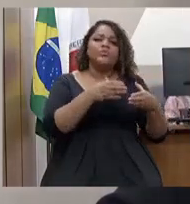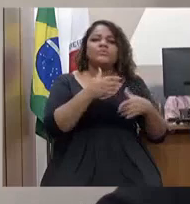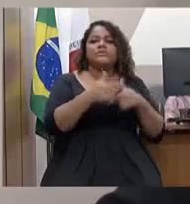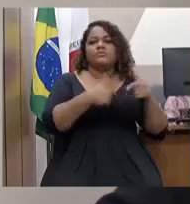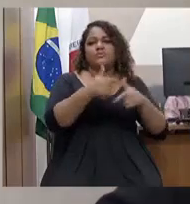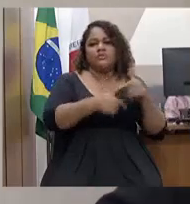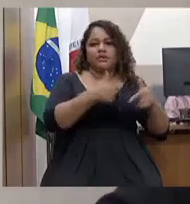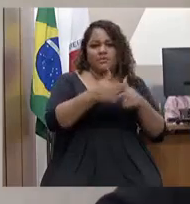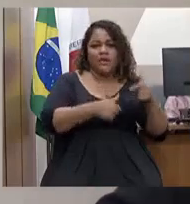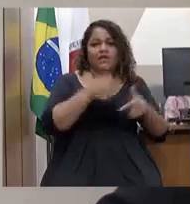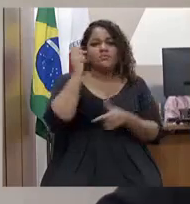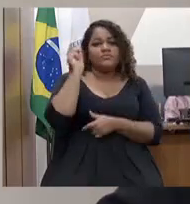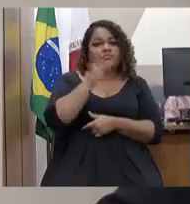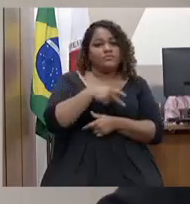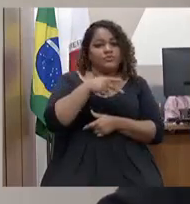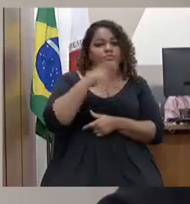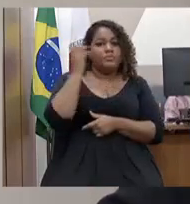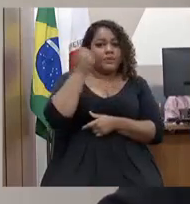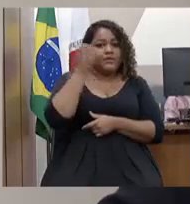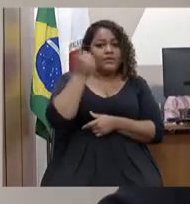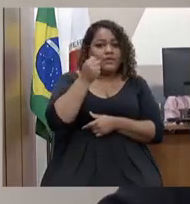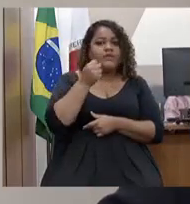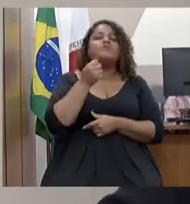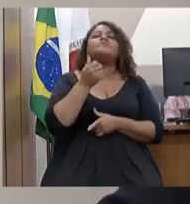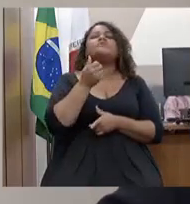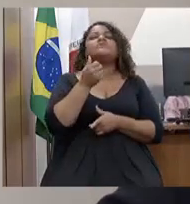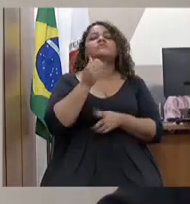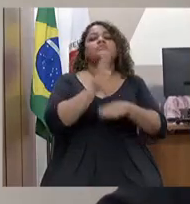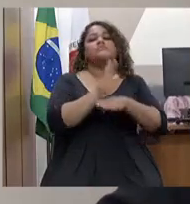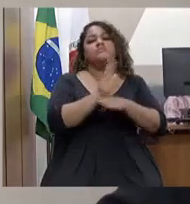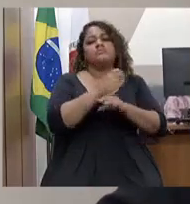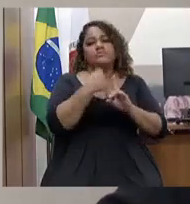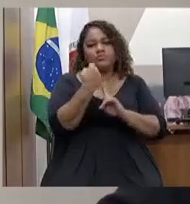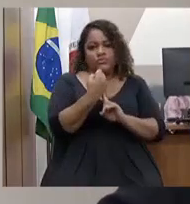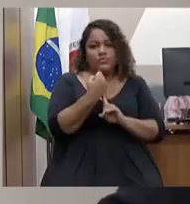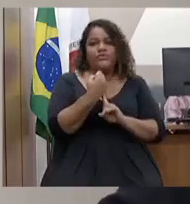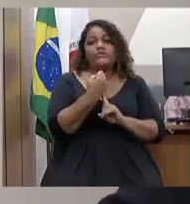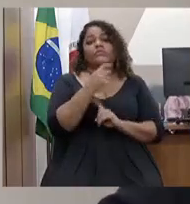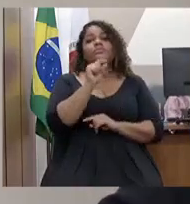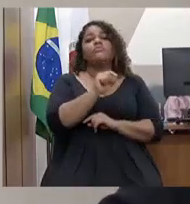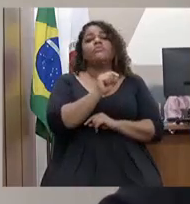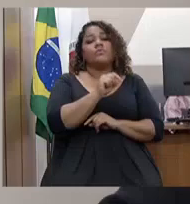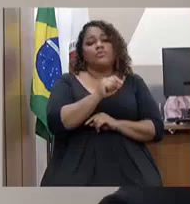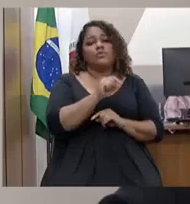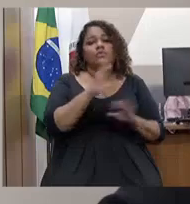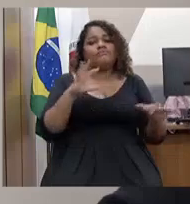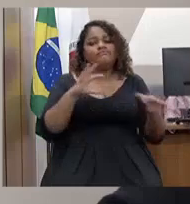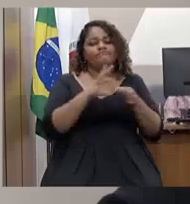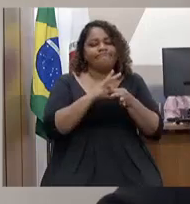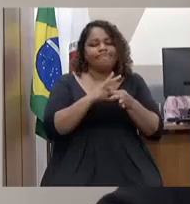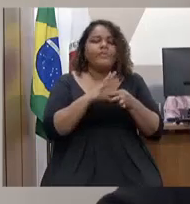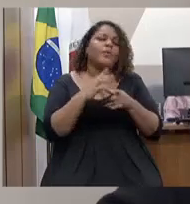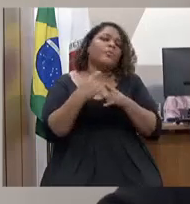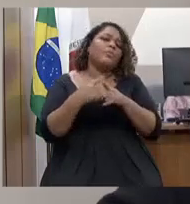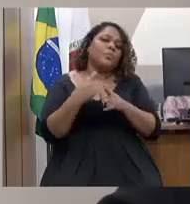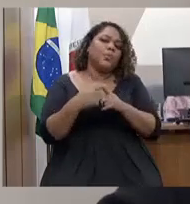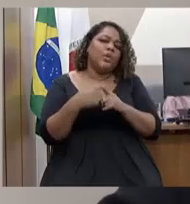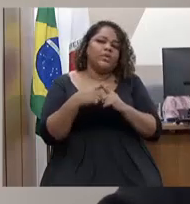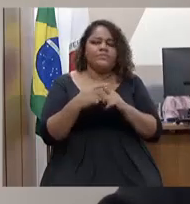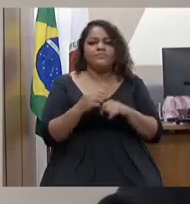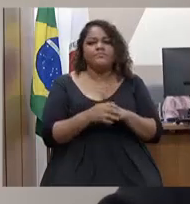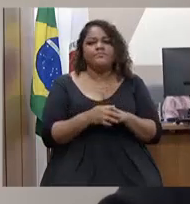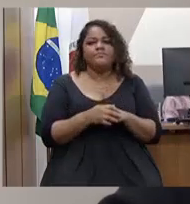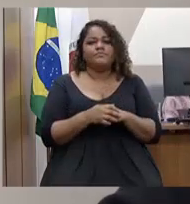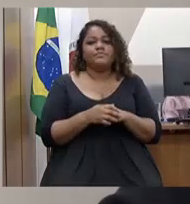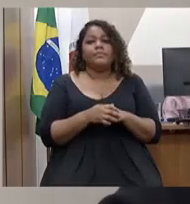social que é sobre a questão do trabalho escravo eu digo que é intrínseco Porque a partir do golpe